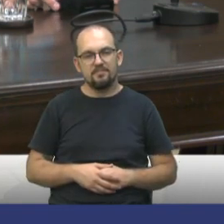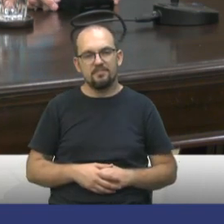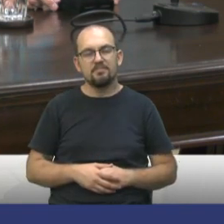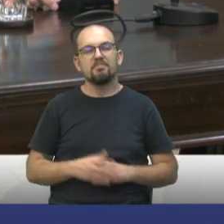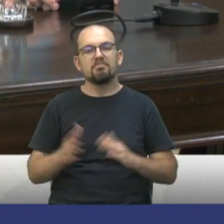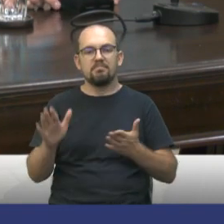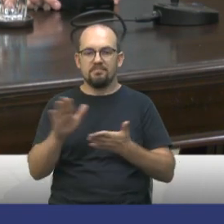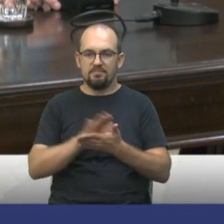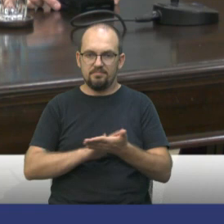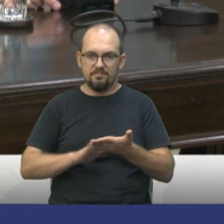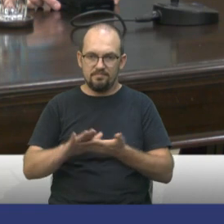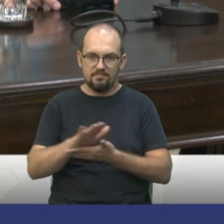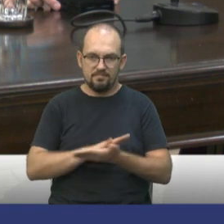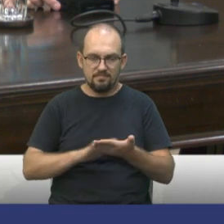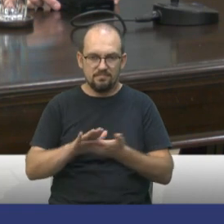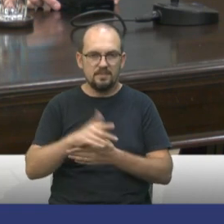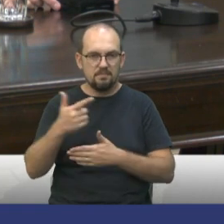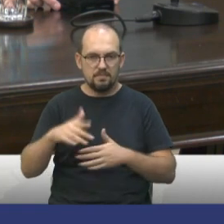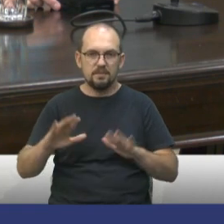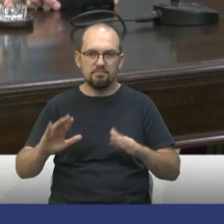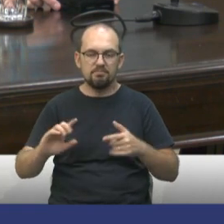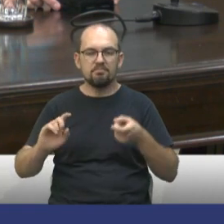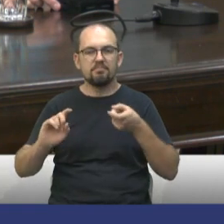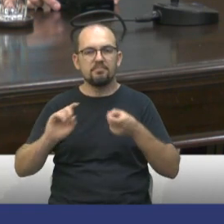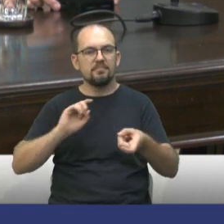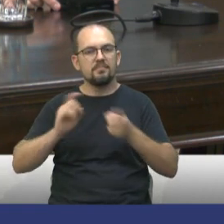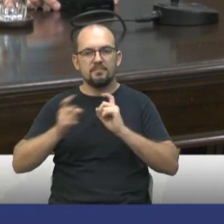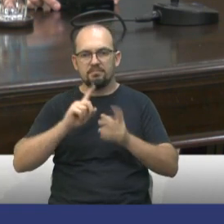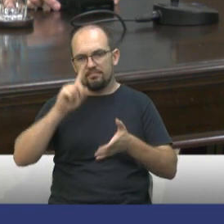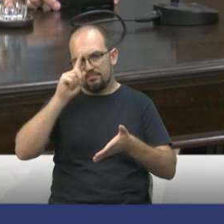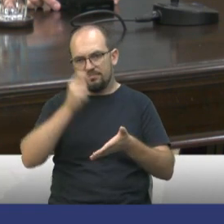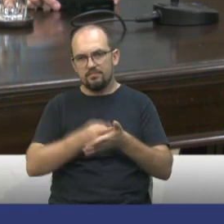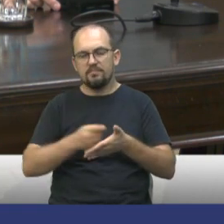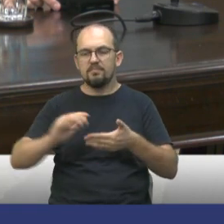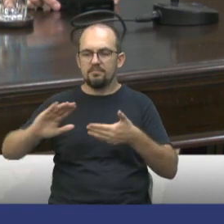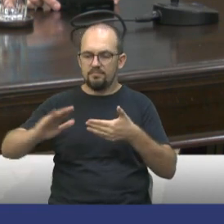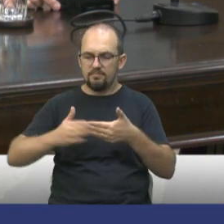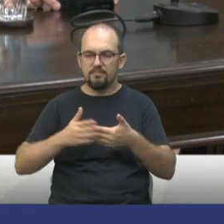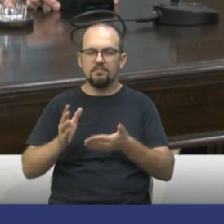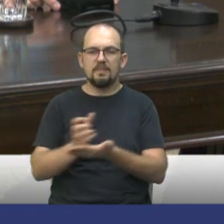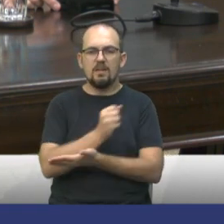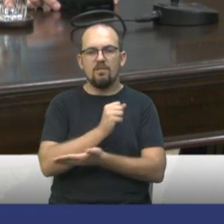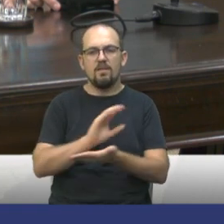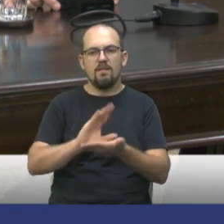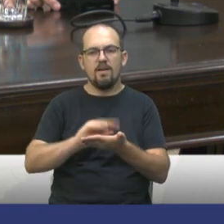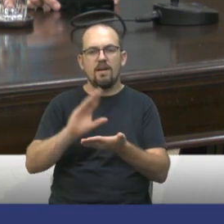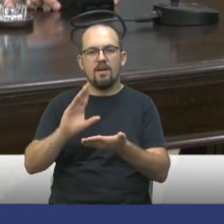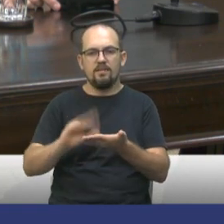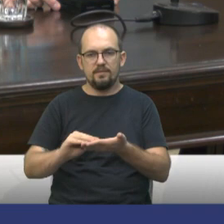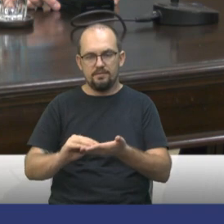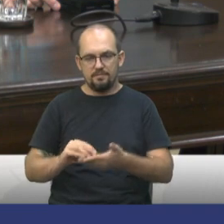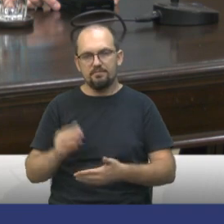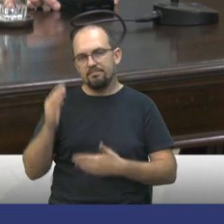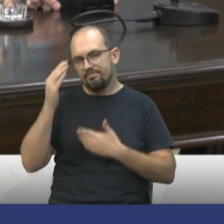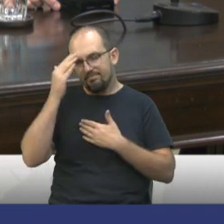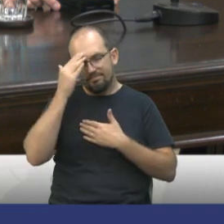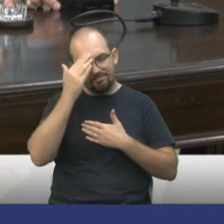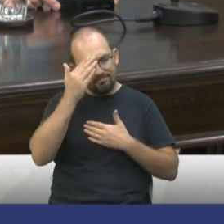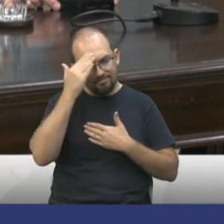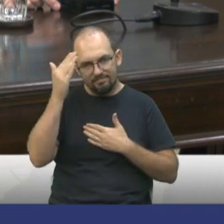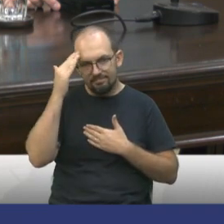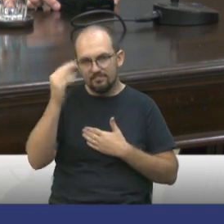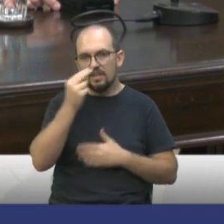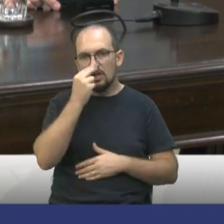nada mais havendo, dou por encerrada a sessão e que seja lavrada a ata dessa sessão. Muito obrigado, Ângelo,